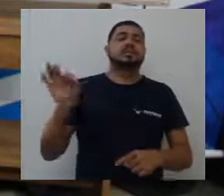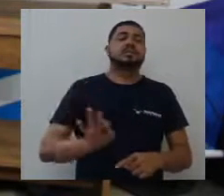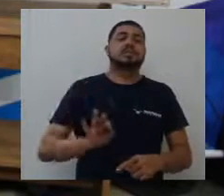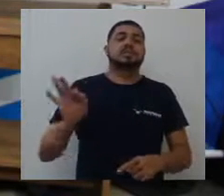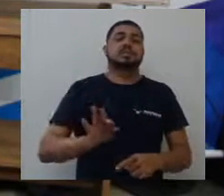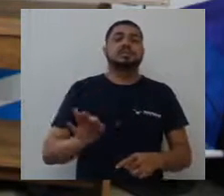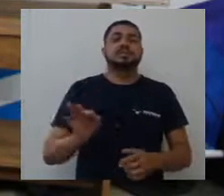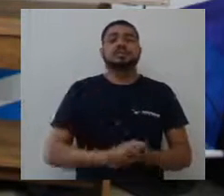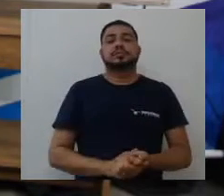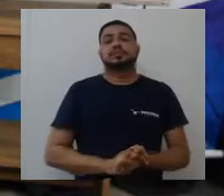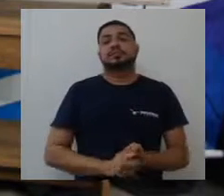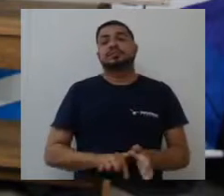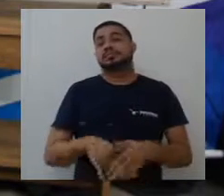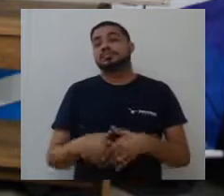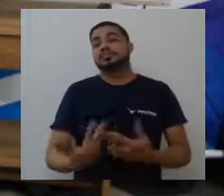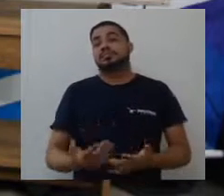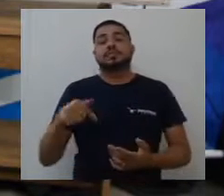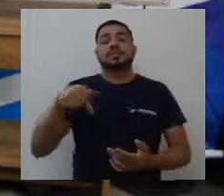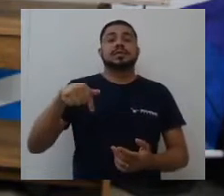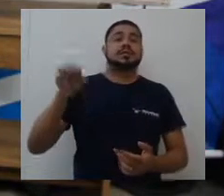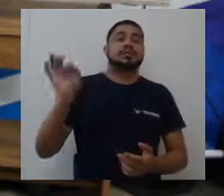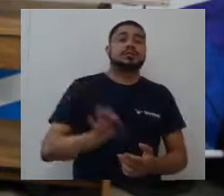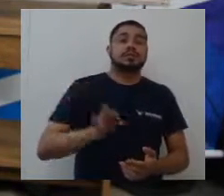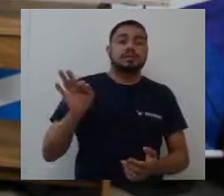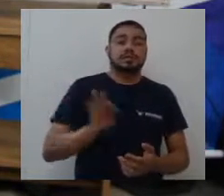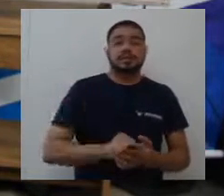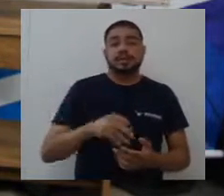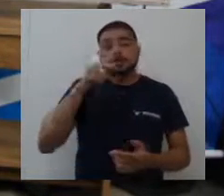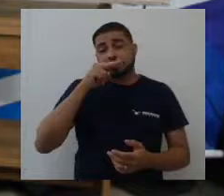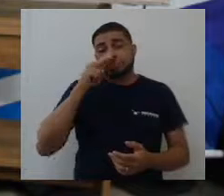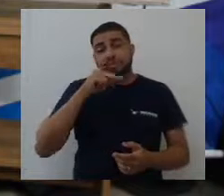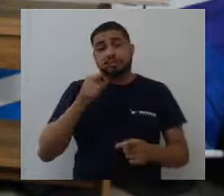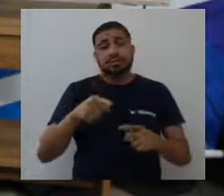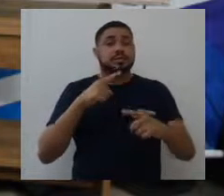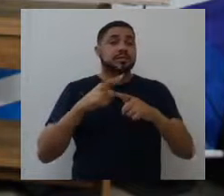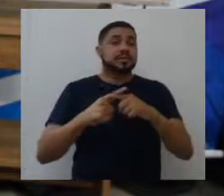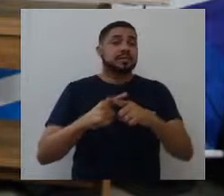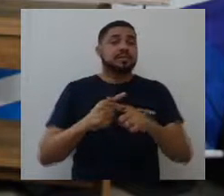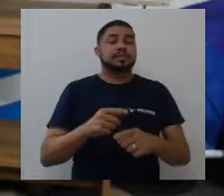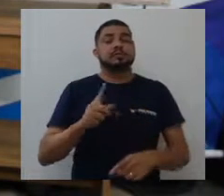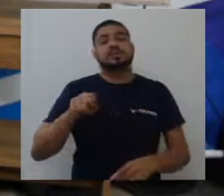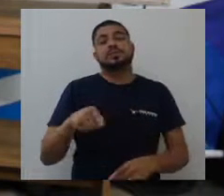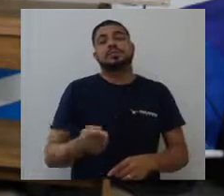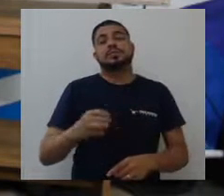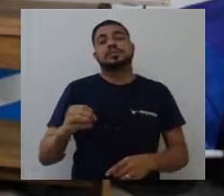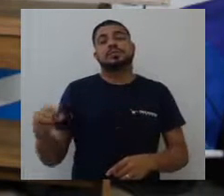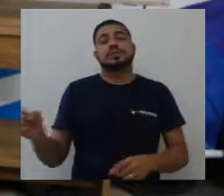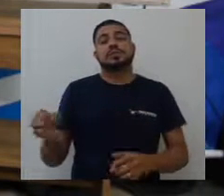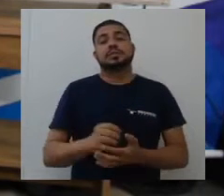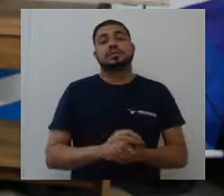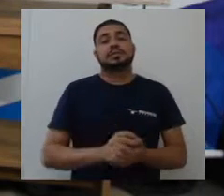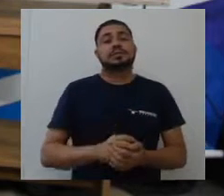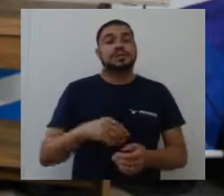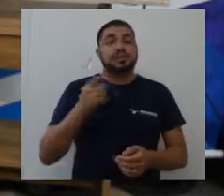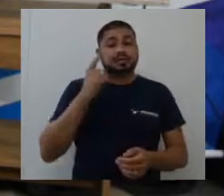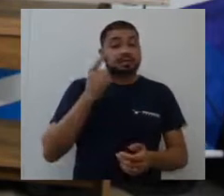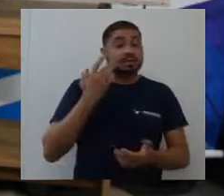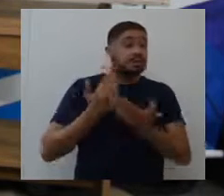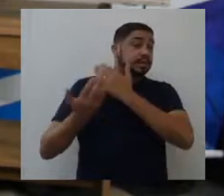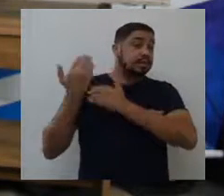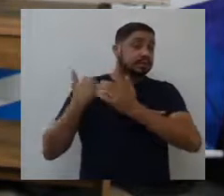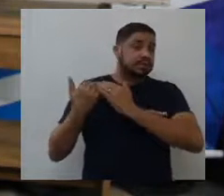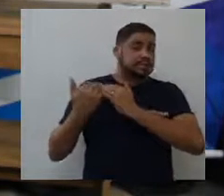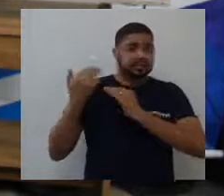a 1.200. Olha, 7% de 1.200 é o mesmo que tu multiplicar o 1.200 por 0,07, como a gente viu